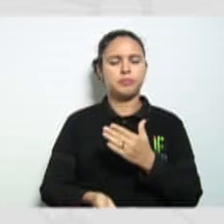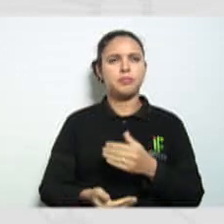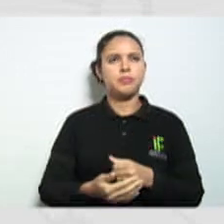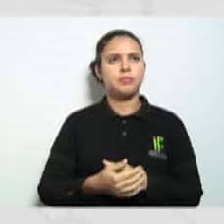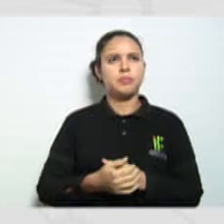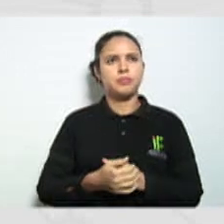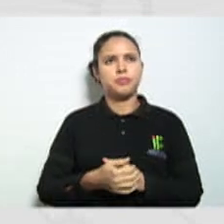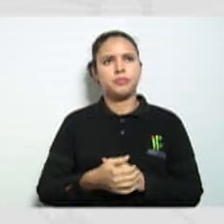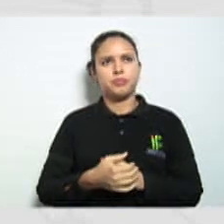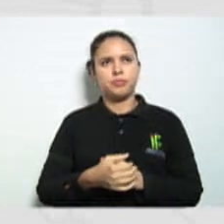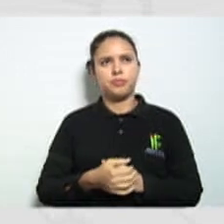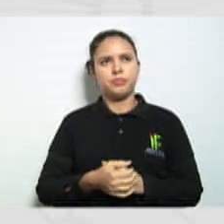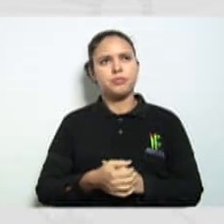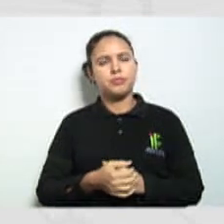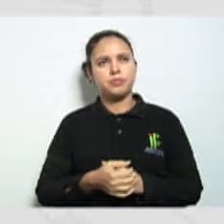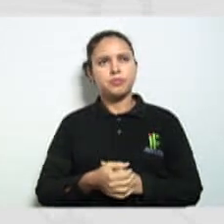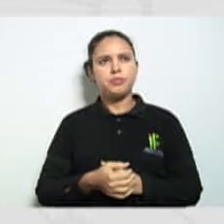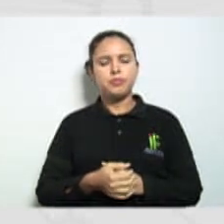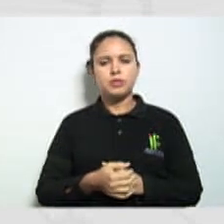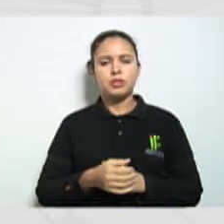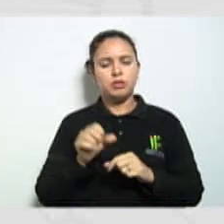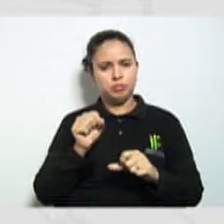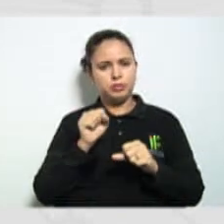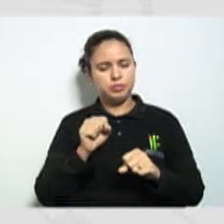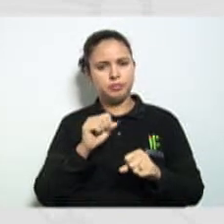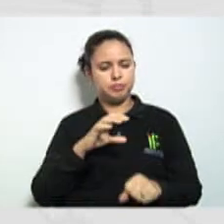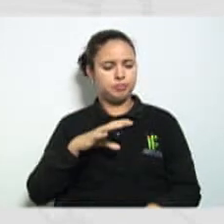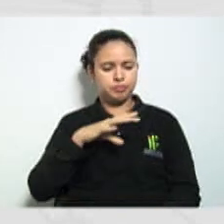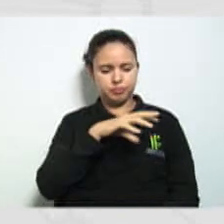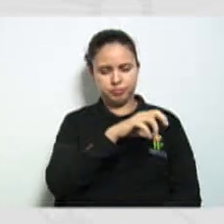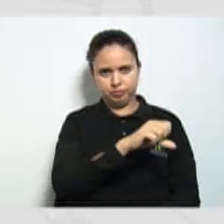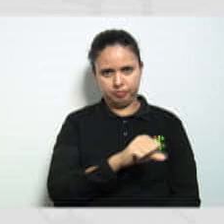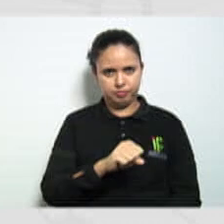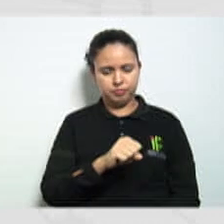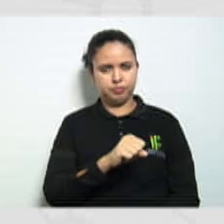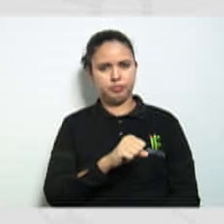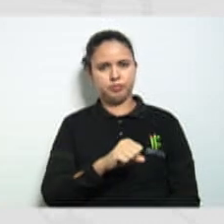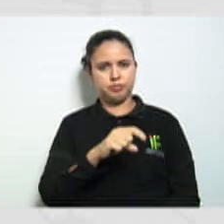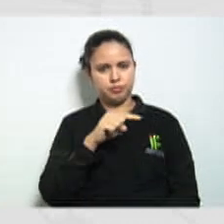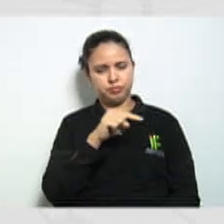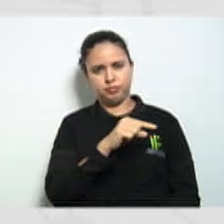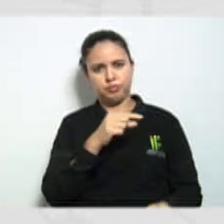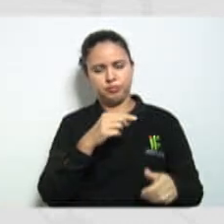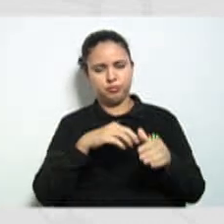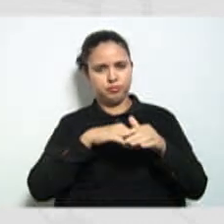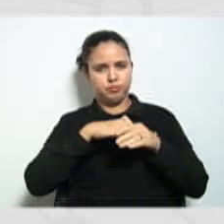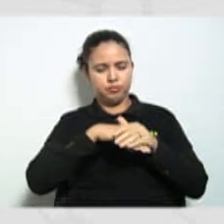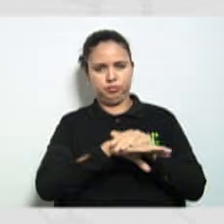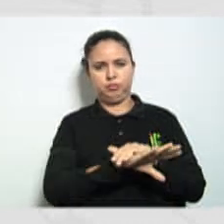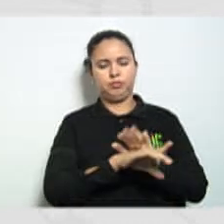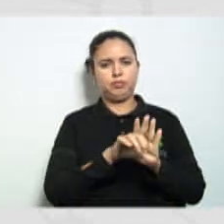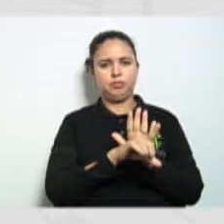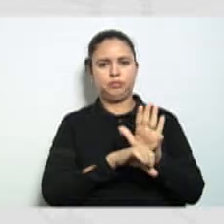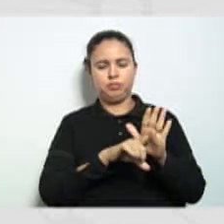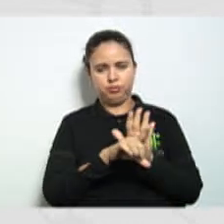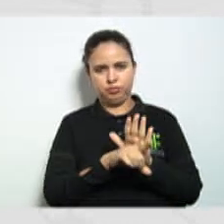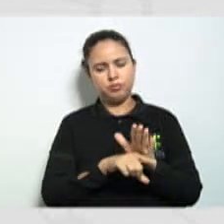Eu vou lá na continha reserva legal, eu tenho 8 mil aqui. Então, eu vou